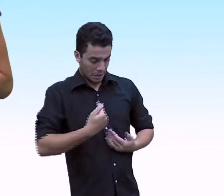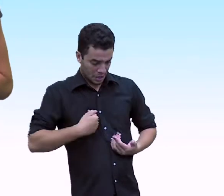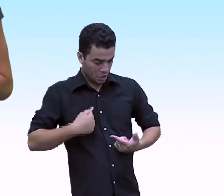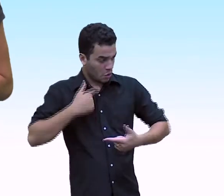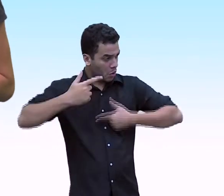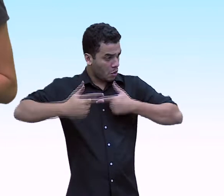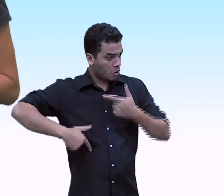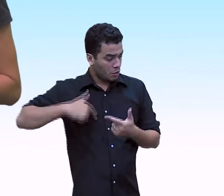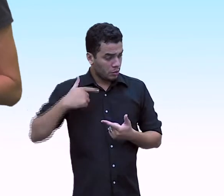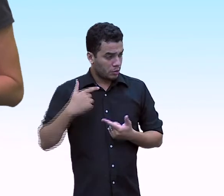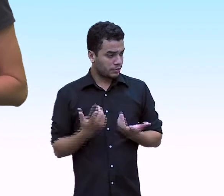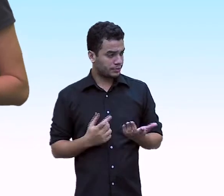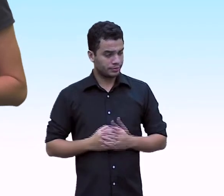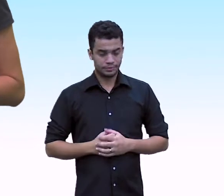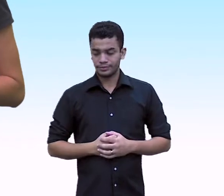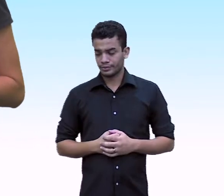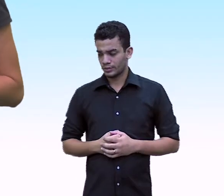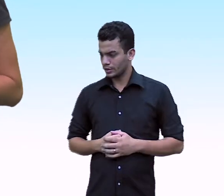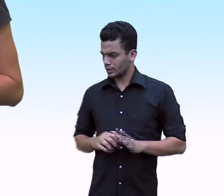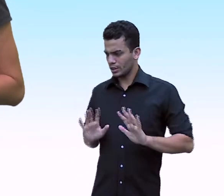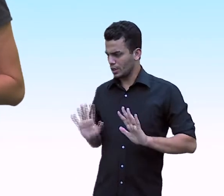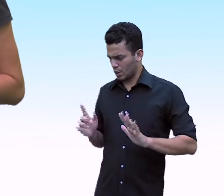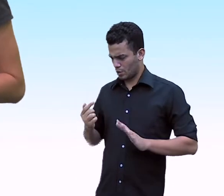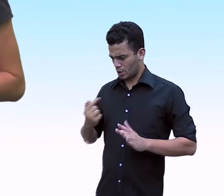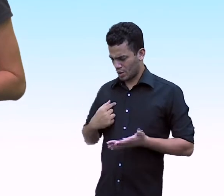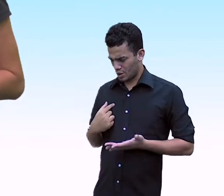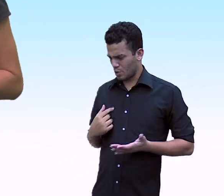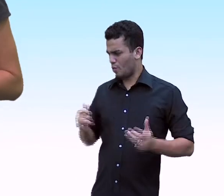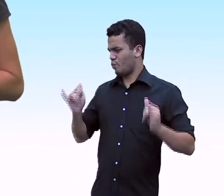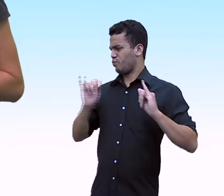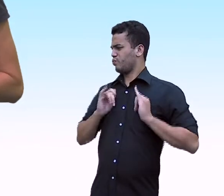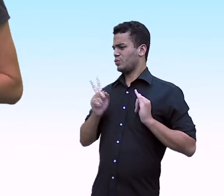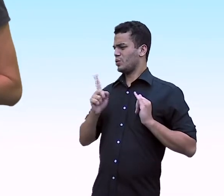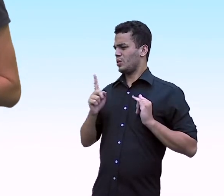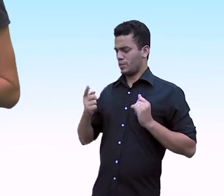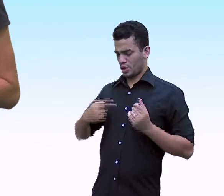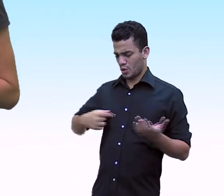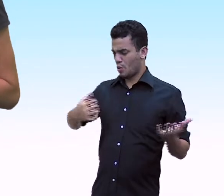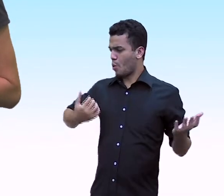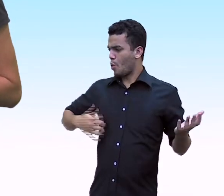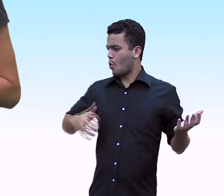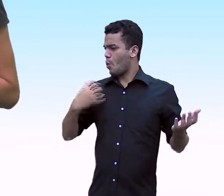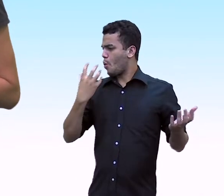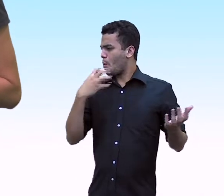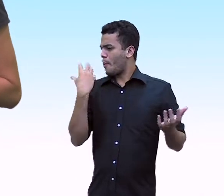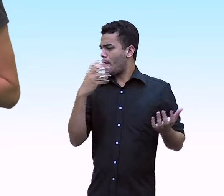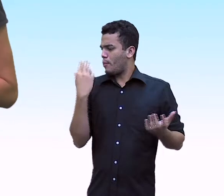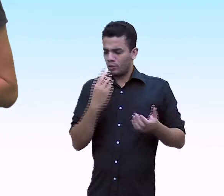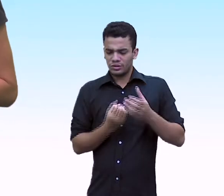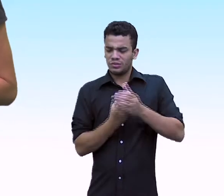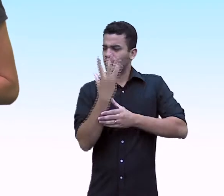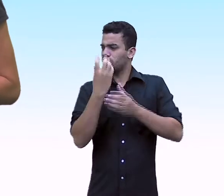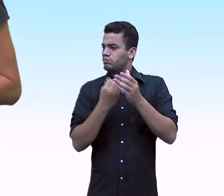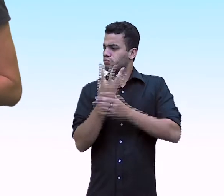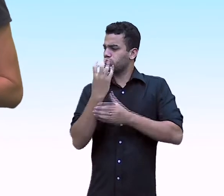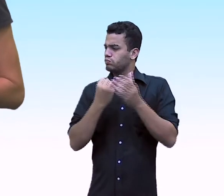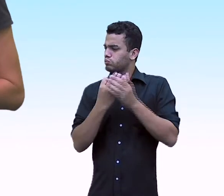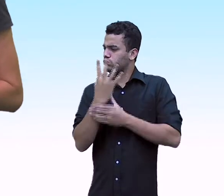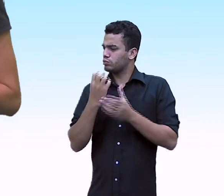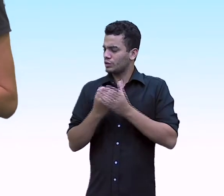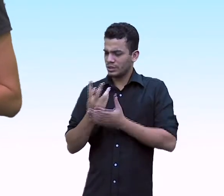Criei as mais doces melodias, respondeu a cigarra, ao que a formiga